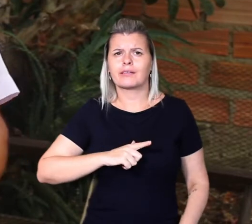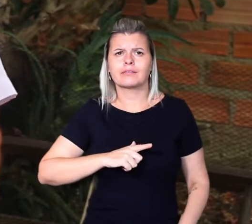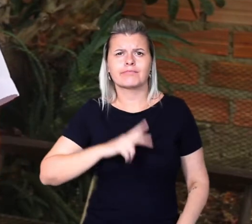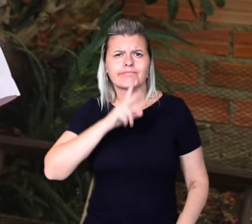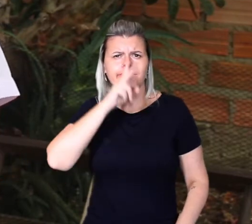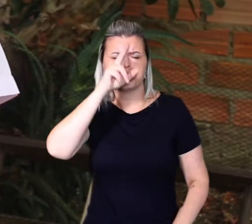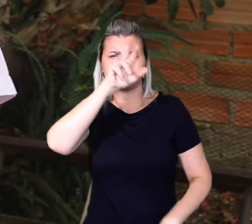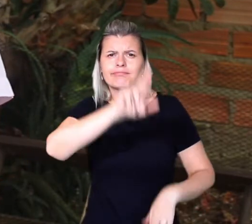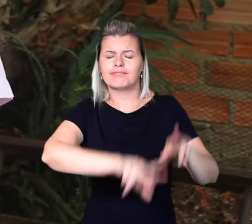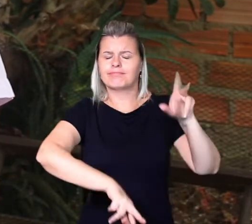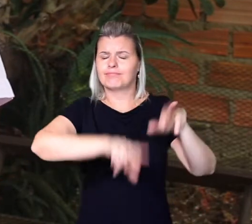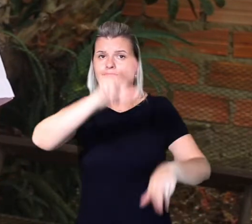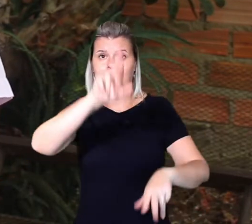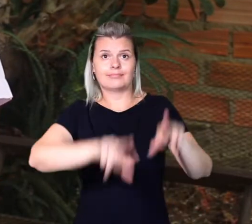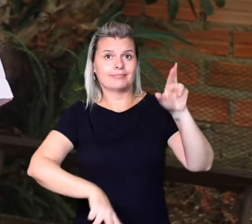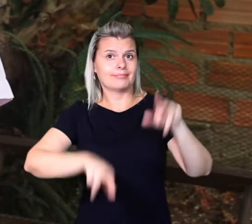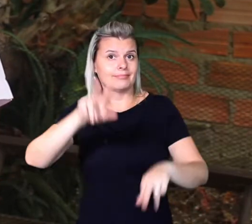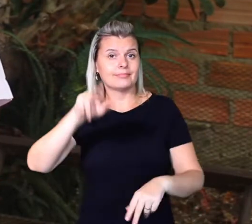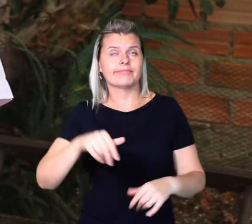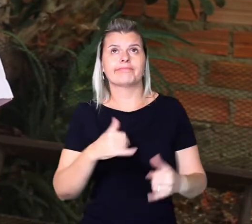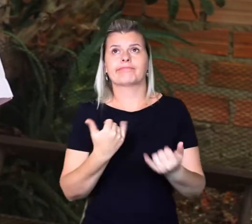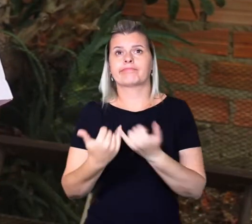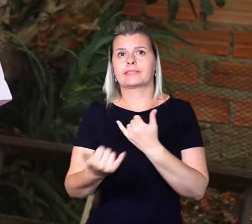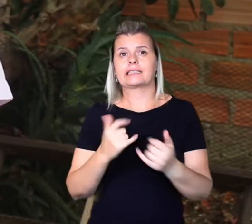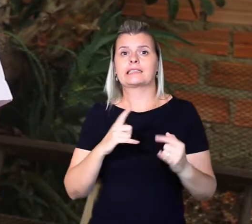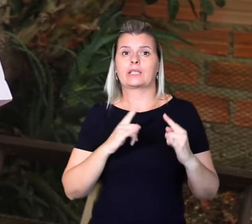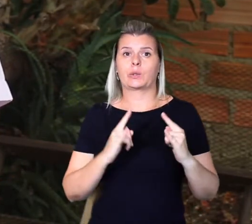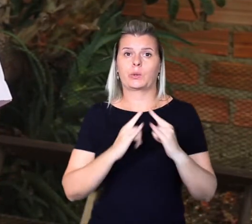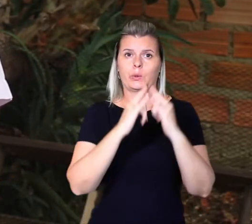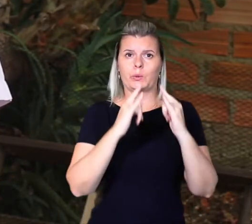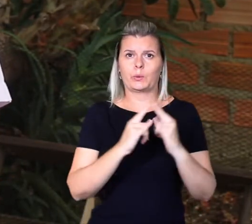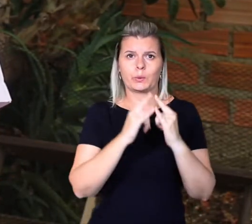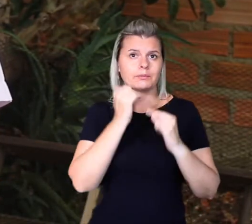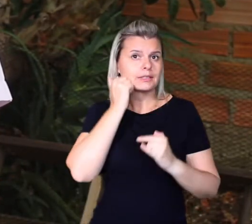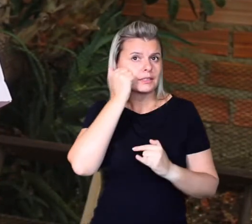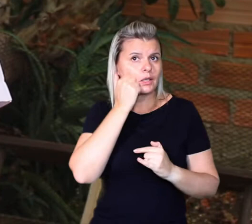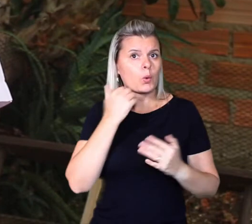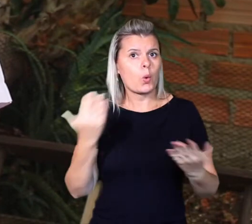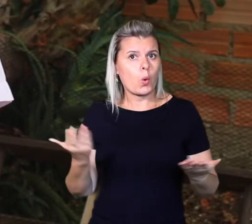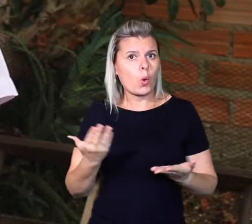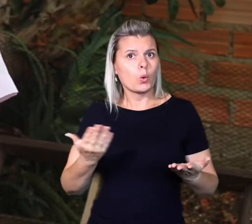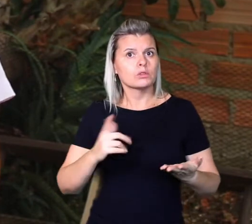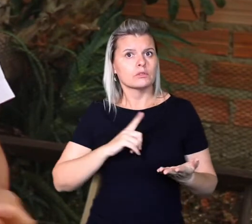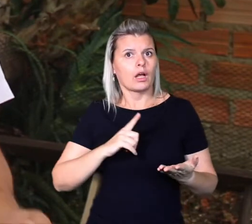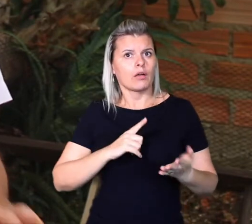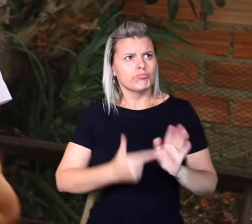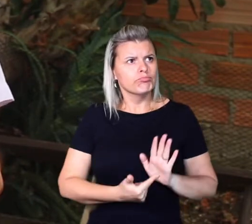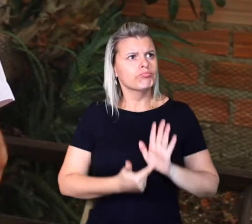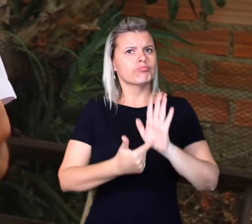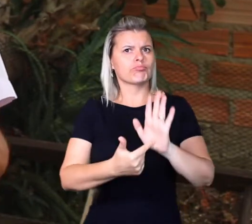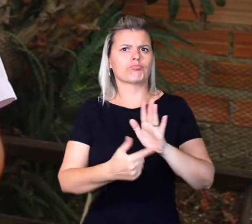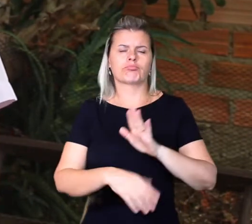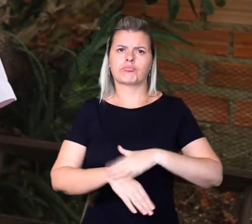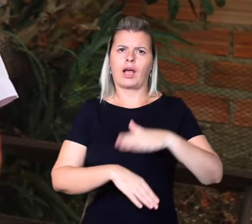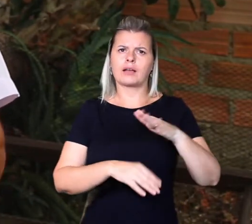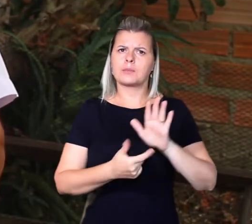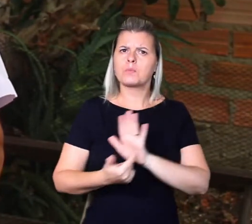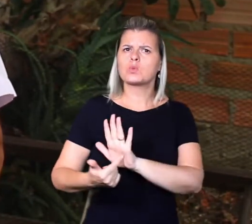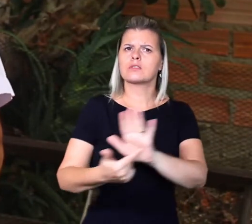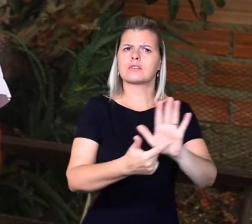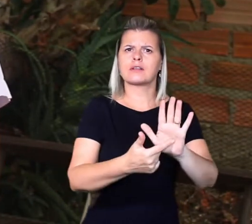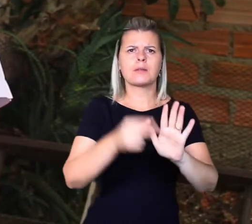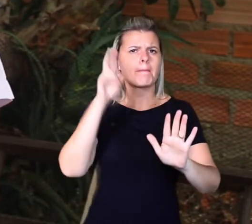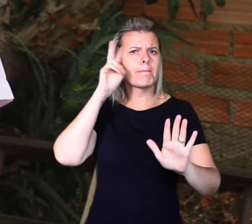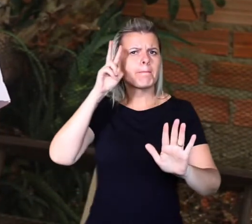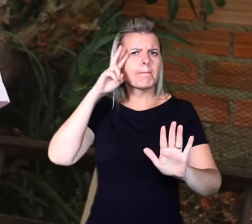promoção da diferença, né? Então nós temos, por exemplo, clubes negros hoje que estão se afirmando cada vez mais, trazendo as suas memórias,